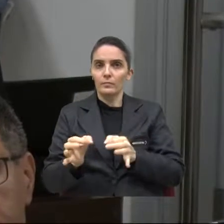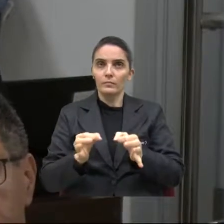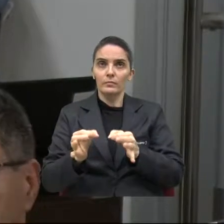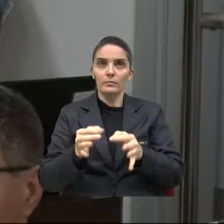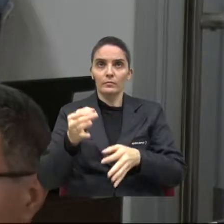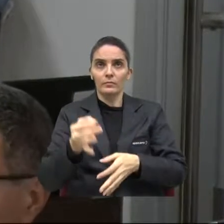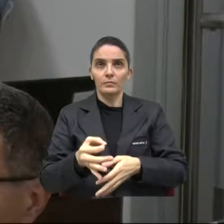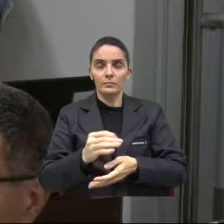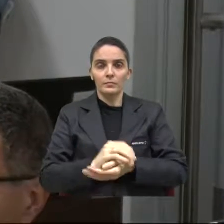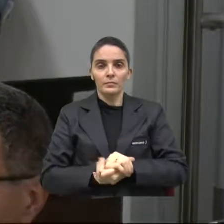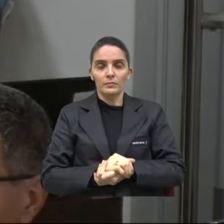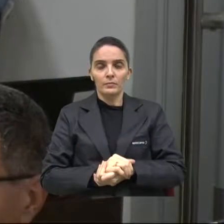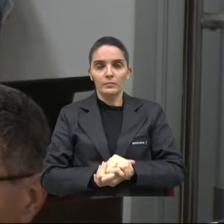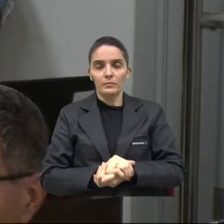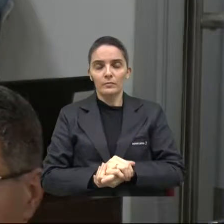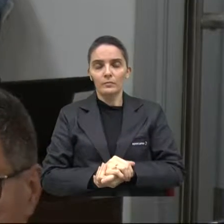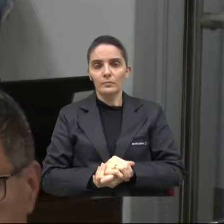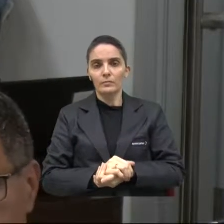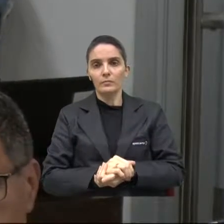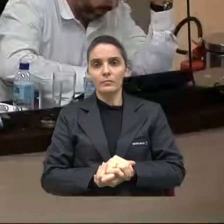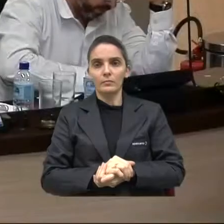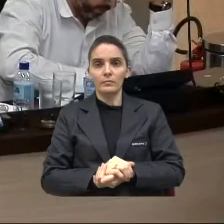Uma parte para a vereadora Constância.